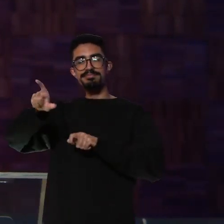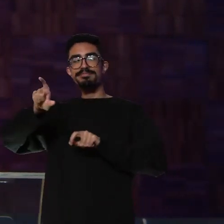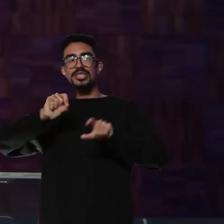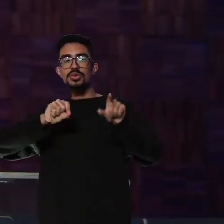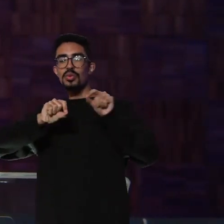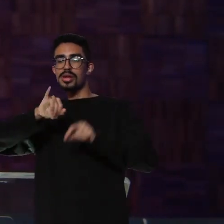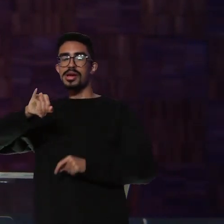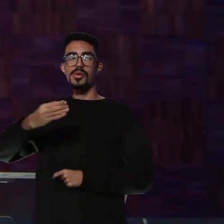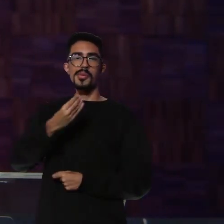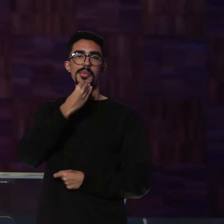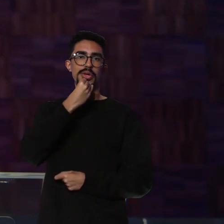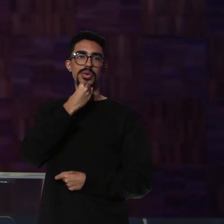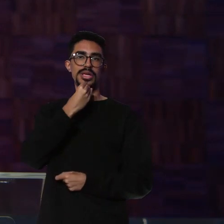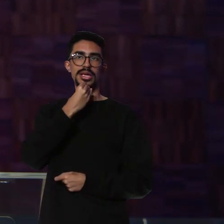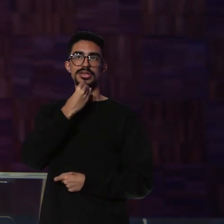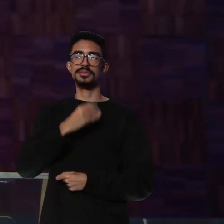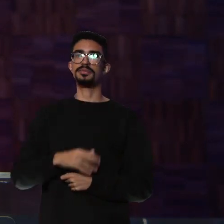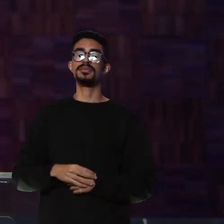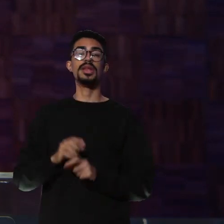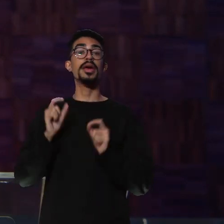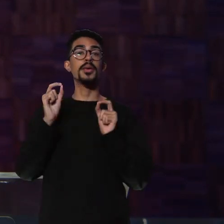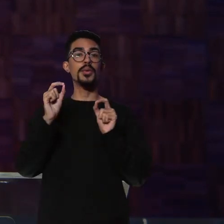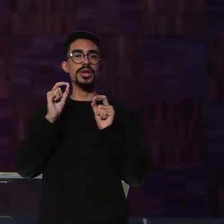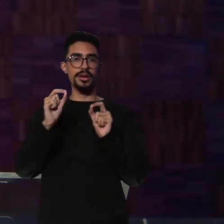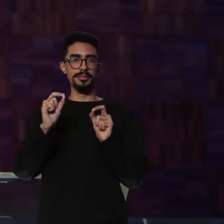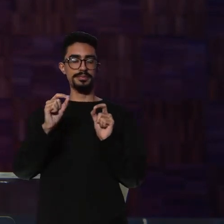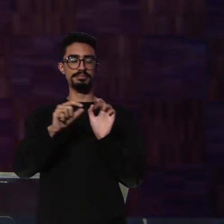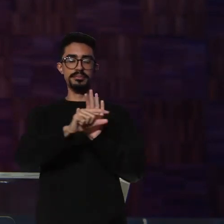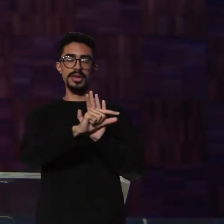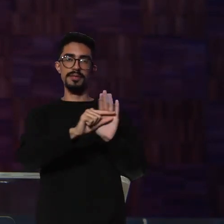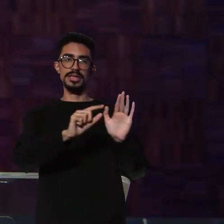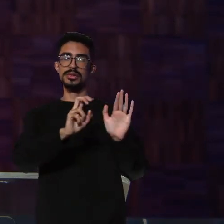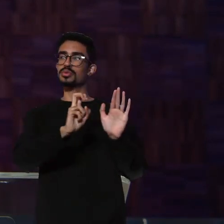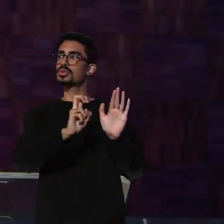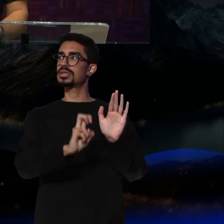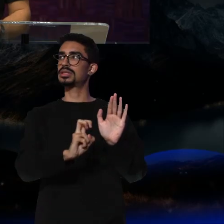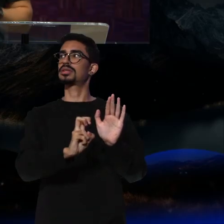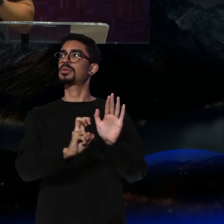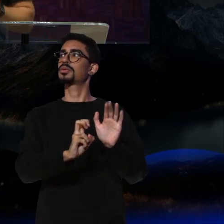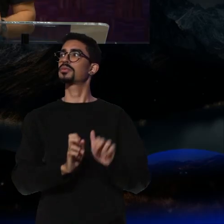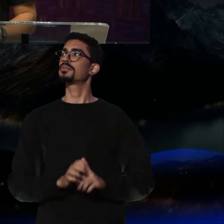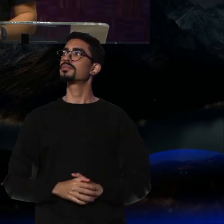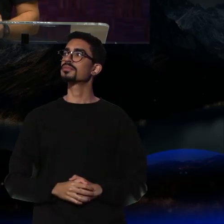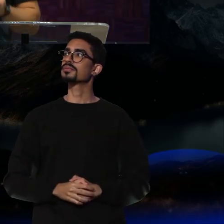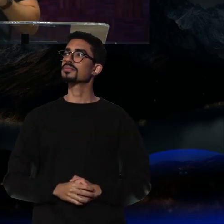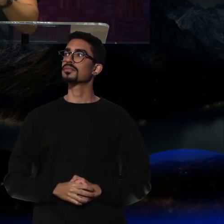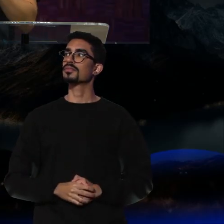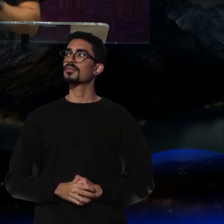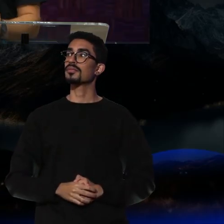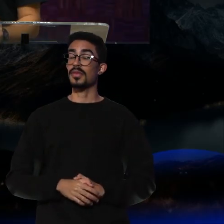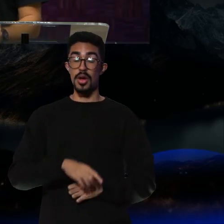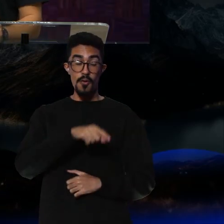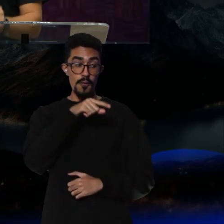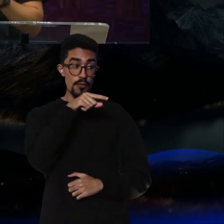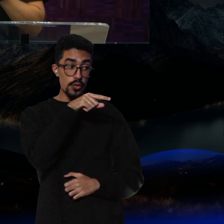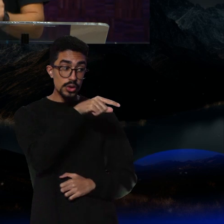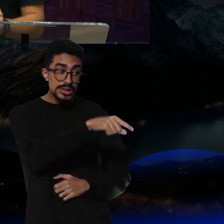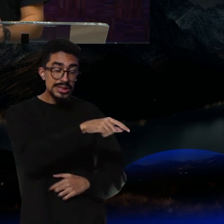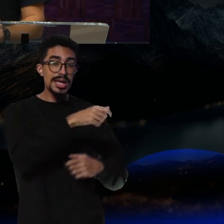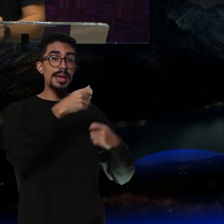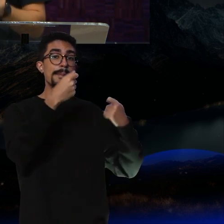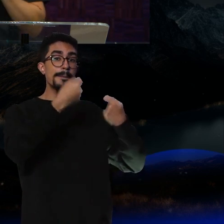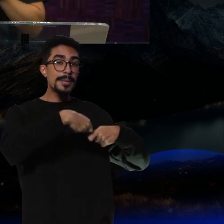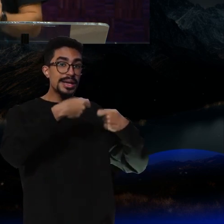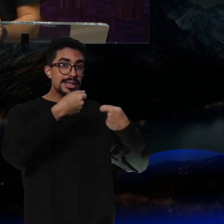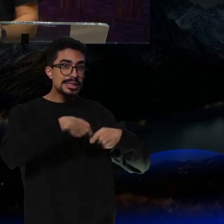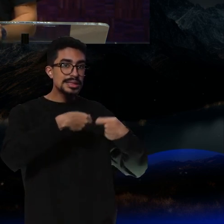nossa vida, está na continuidade do versículo 5, que vai dizer: você, porém, seja sóbrio em